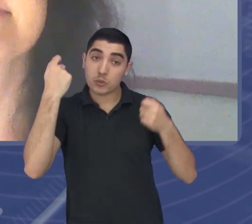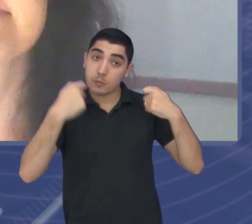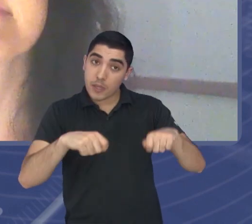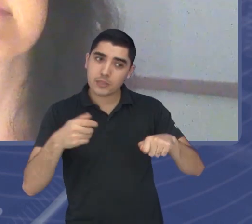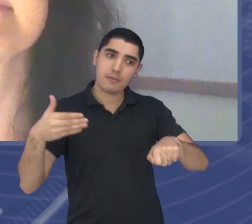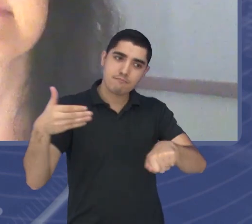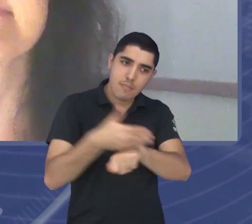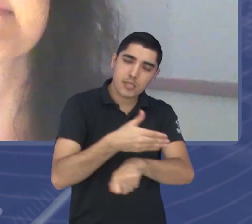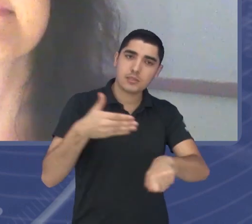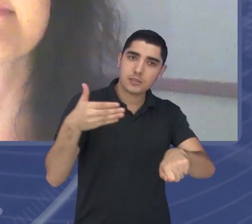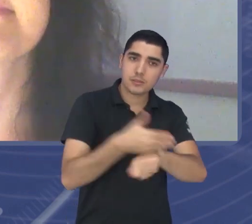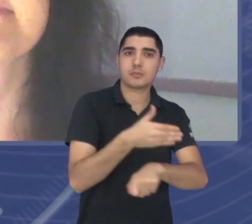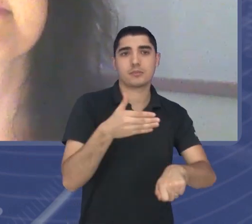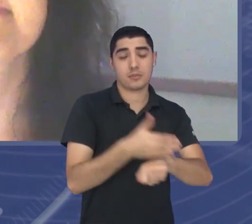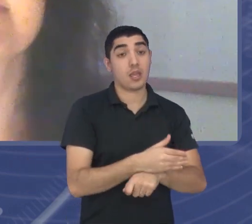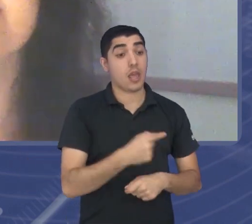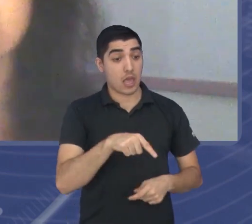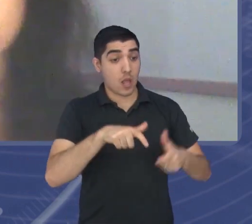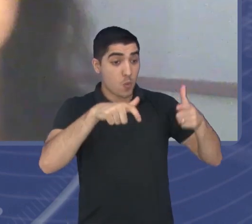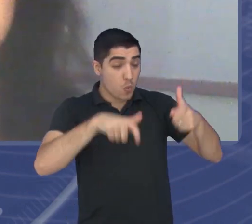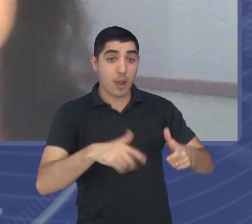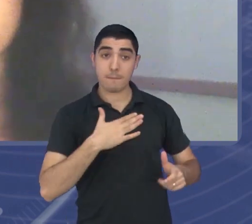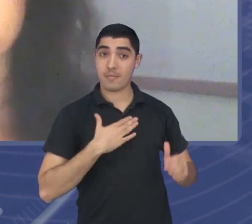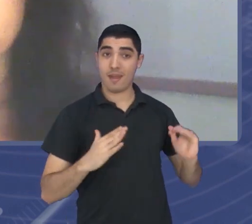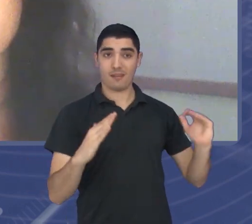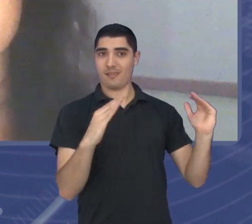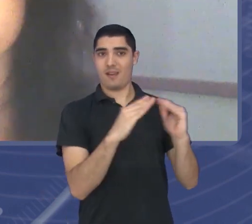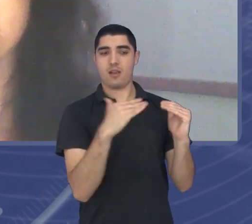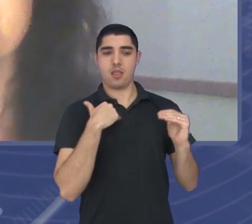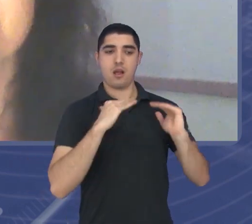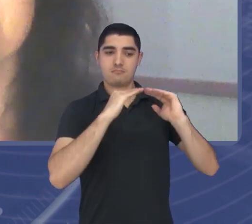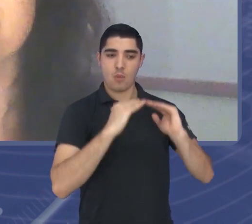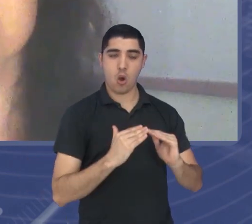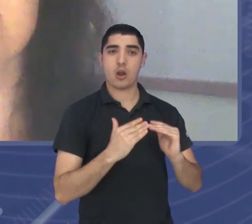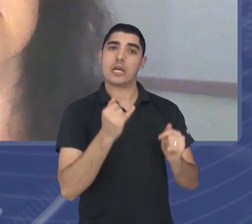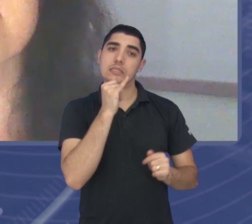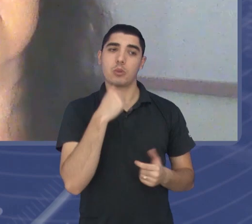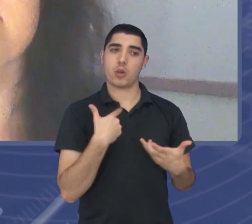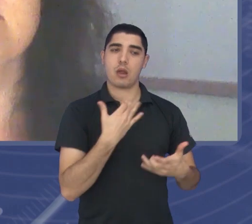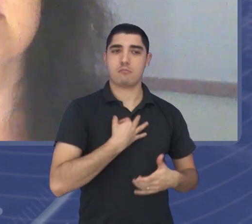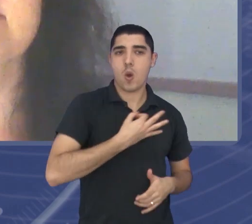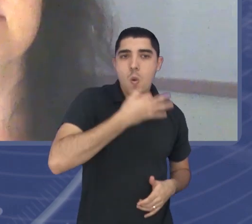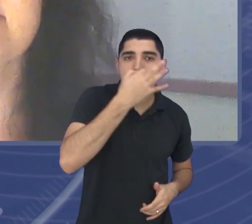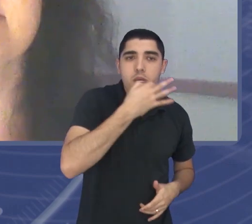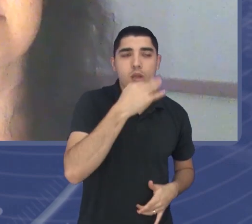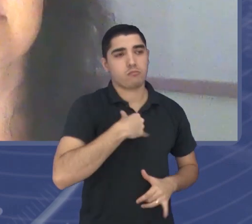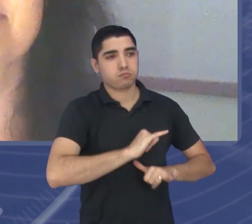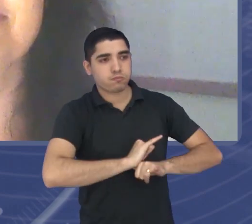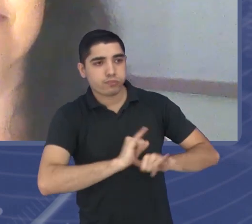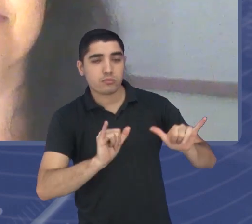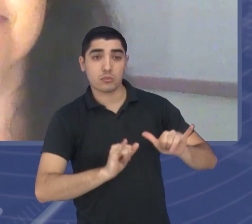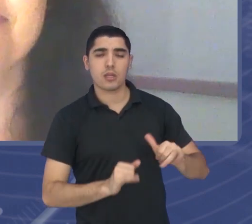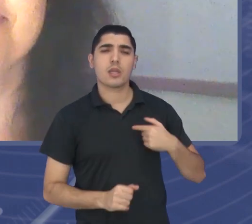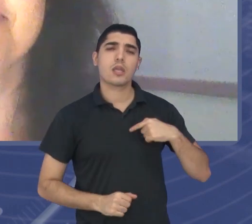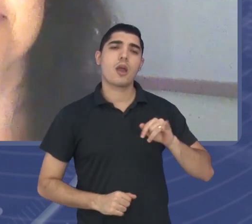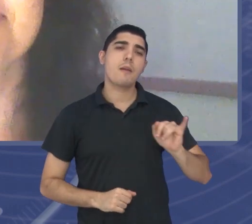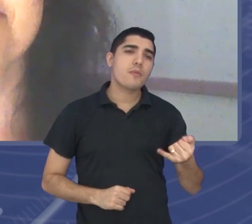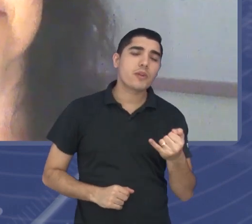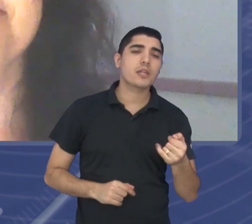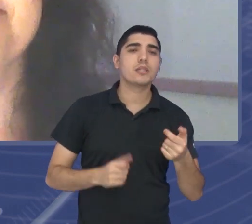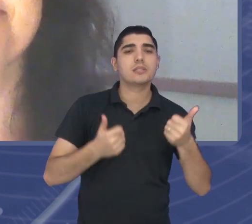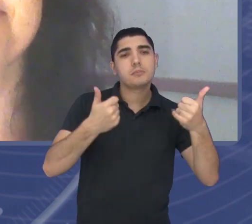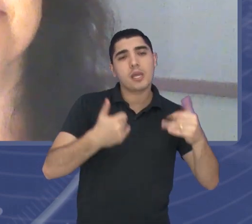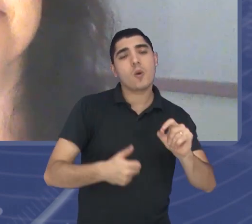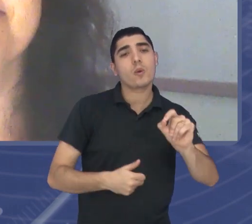ativa, até porque é o ambiente que você mora, né, para poder argumentar, cobrar depois. E aí eu aproveito e falo com você